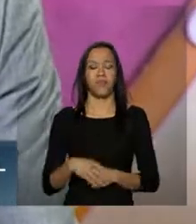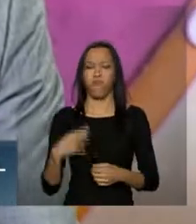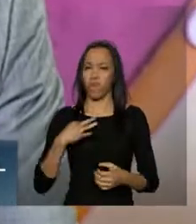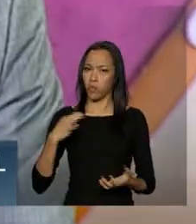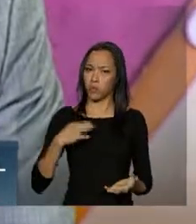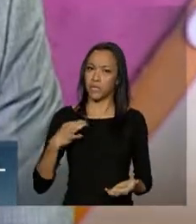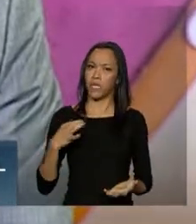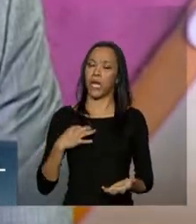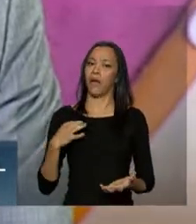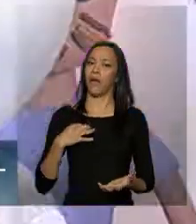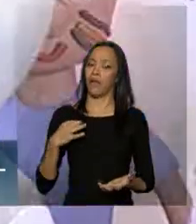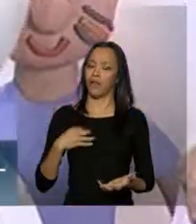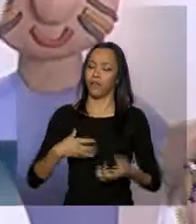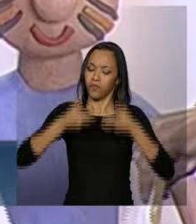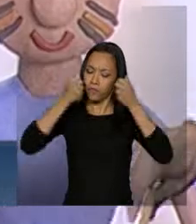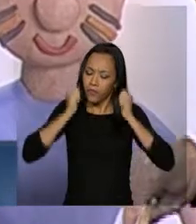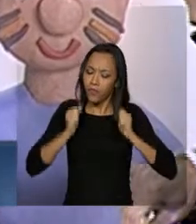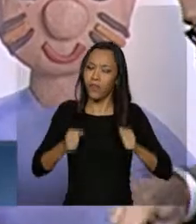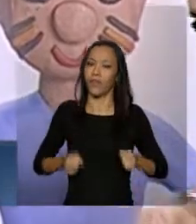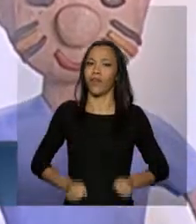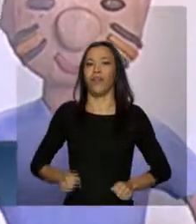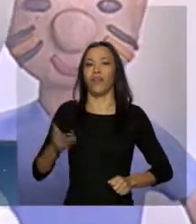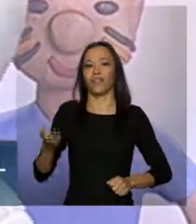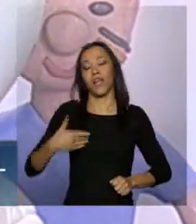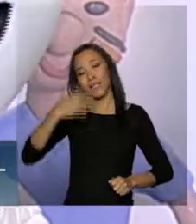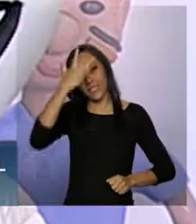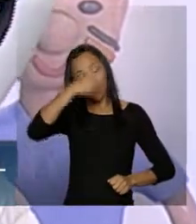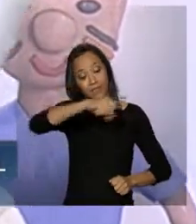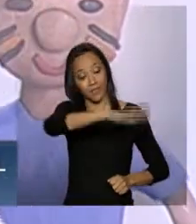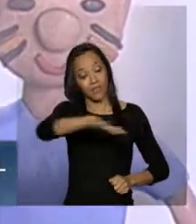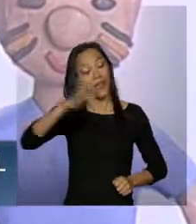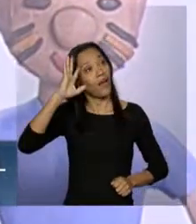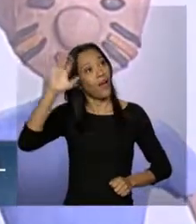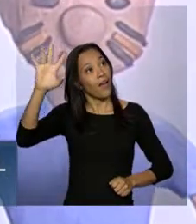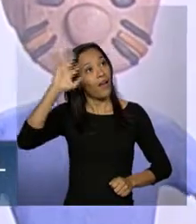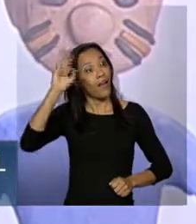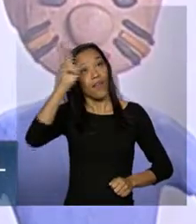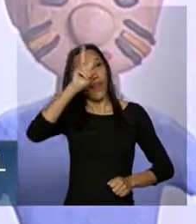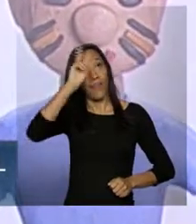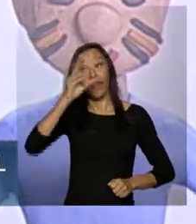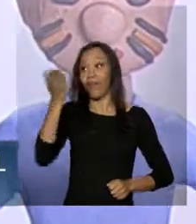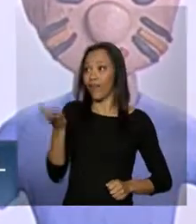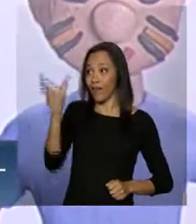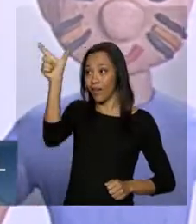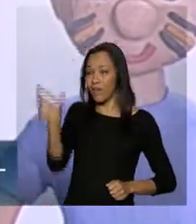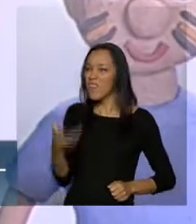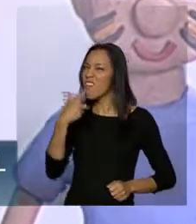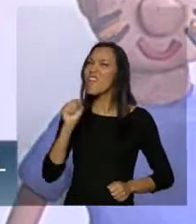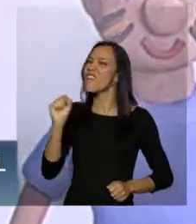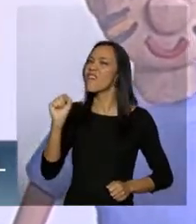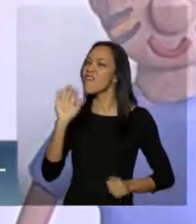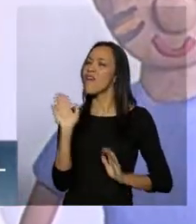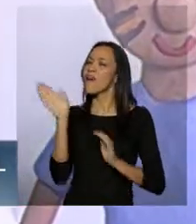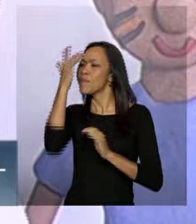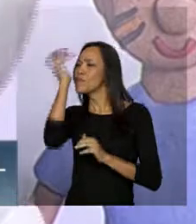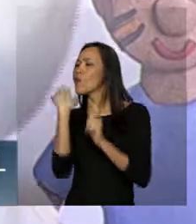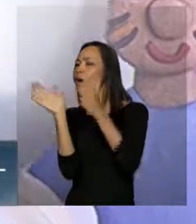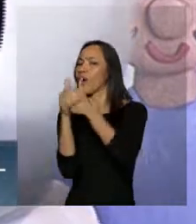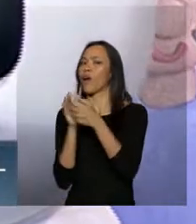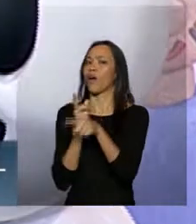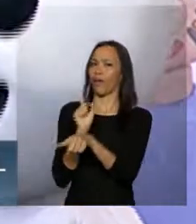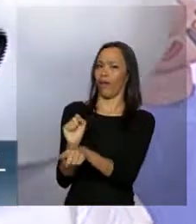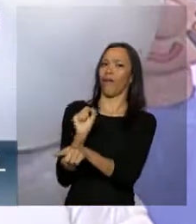voluntariamente encarnou, vai ficar no imaginário, ninguém vai contar qual é a verdadeira identidade dele,